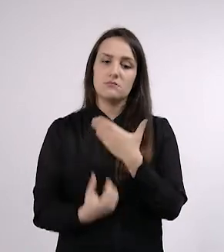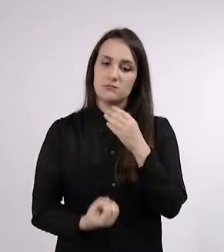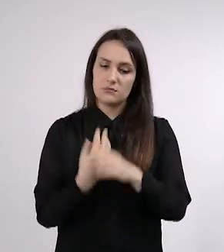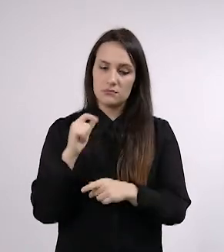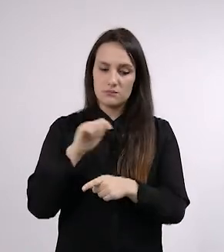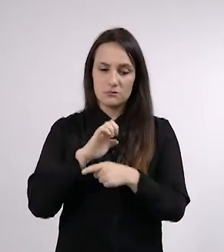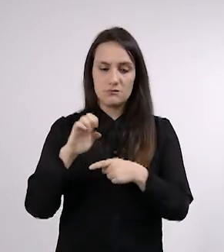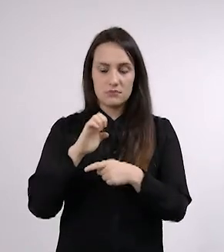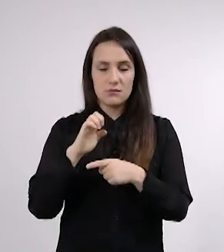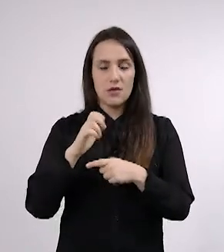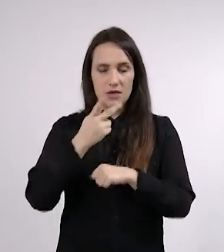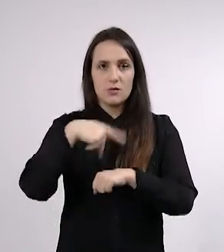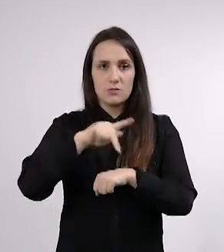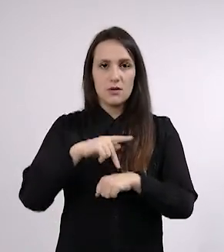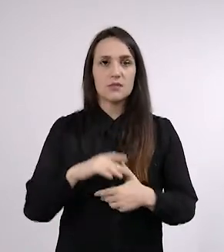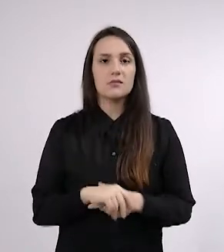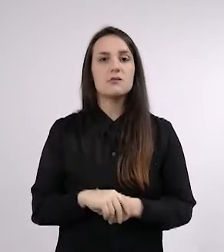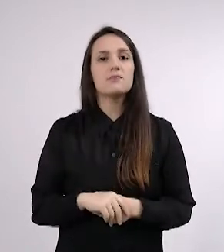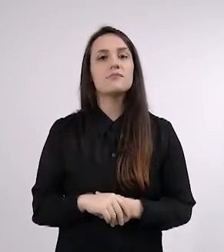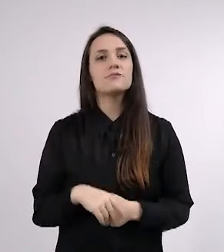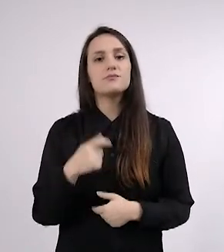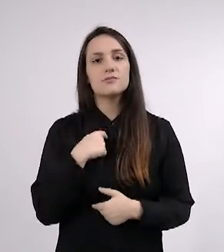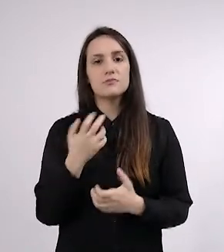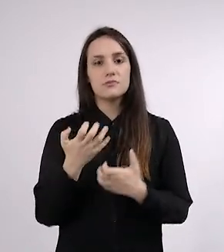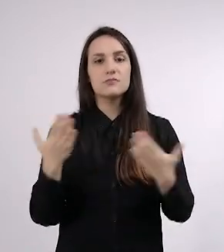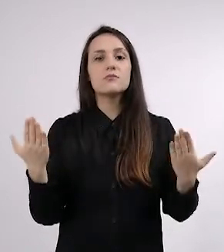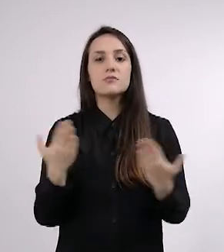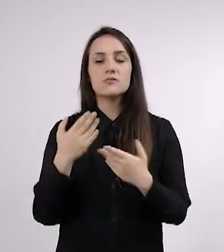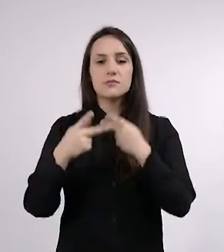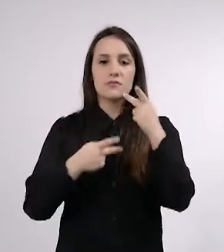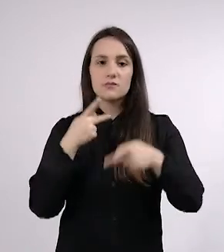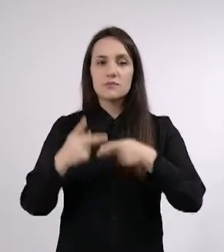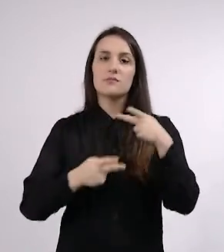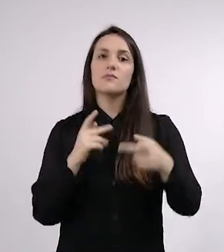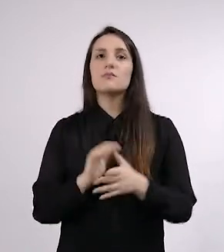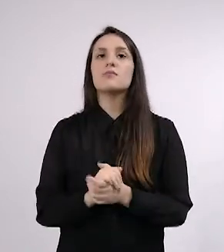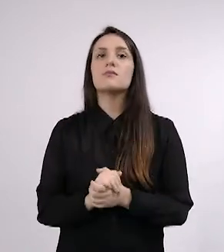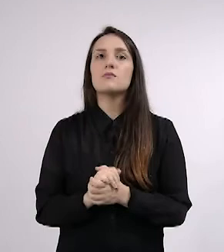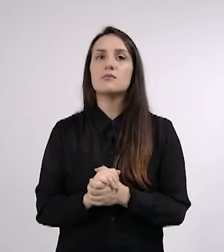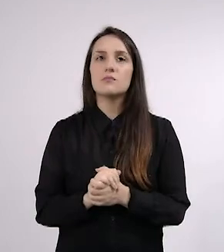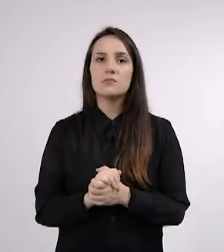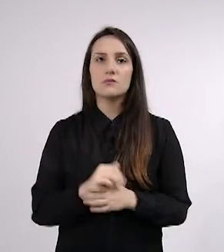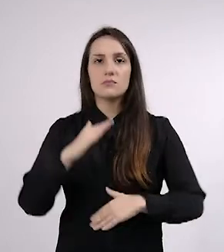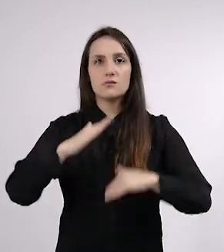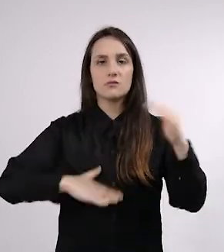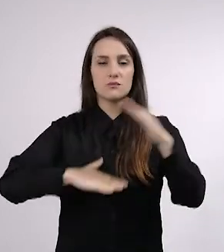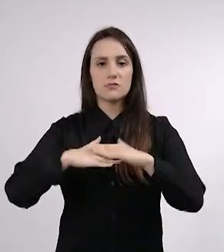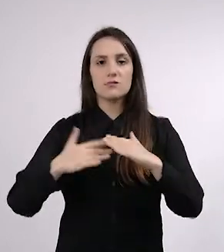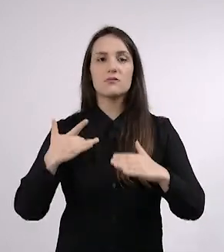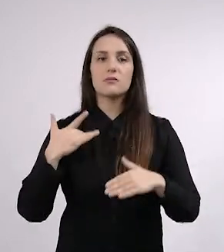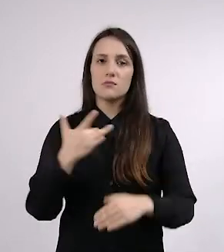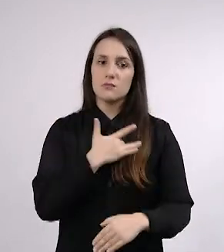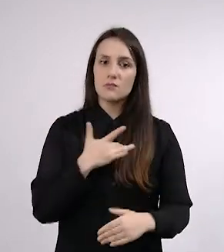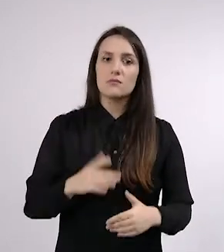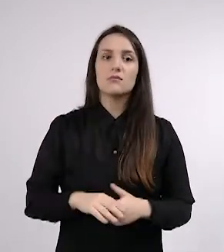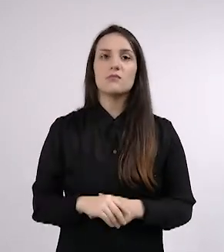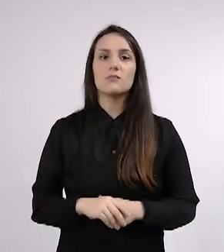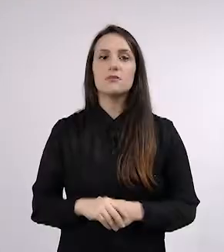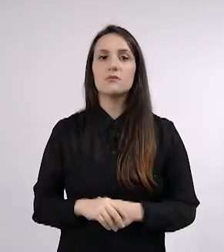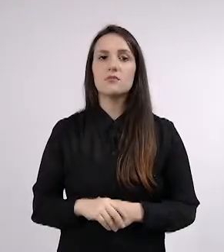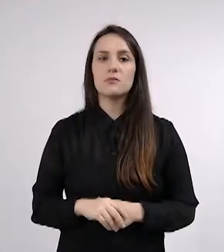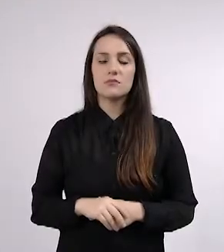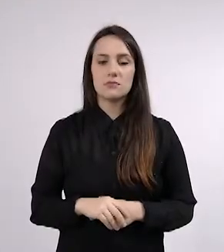construindo no nosso país. Quero reforçar as palavras do secretário no que diz respeito aos profissionais da saúde, além de estar na